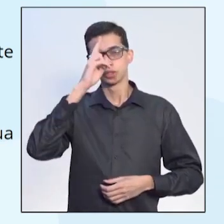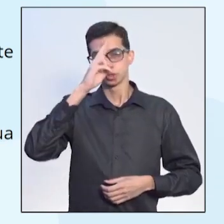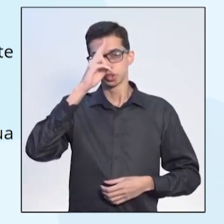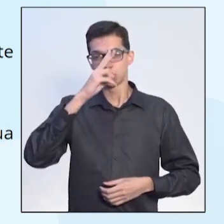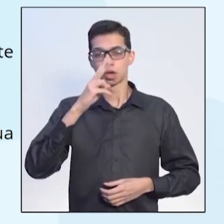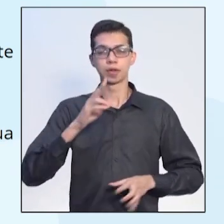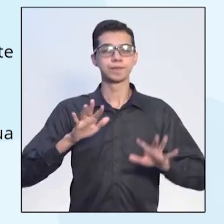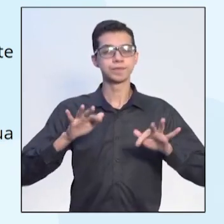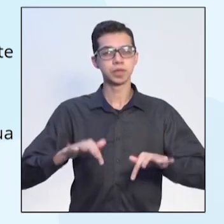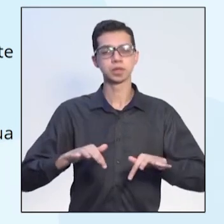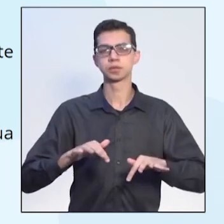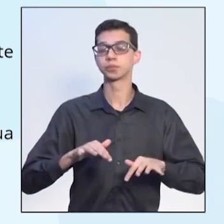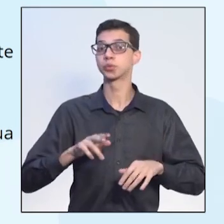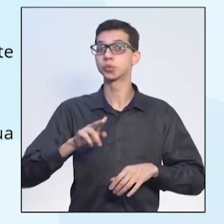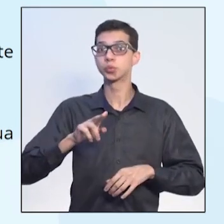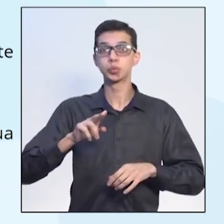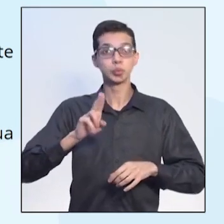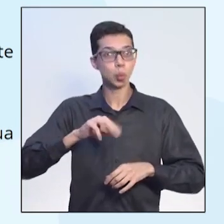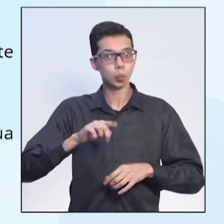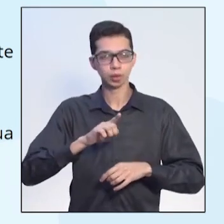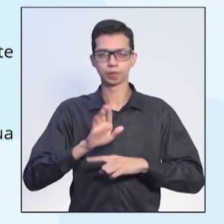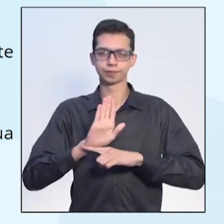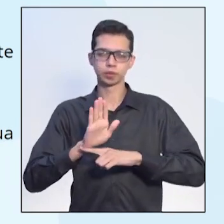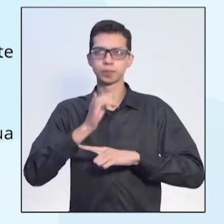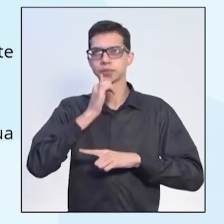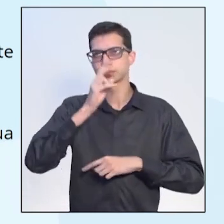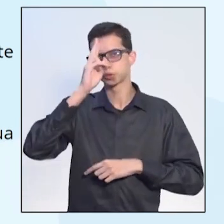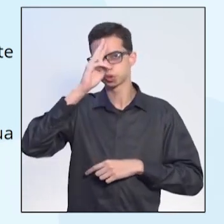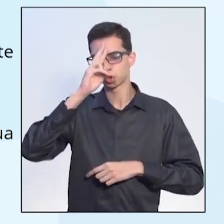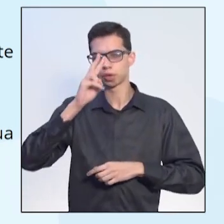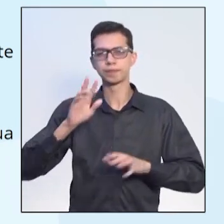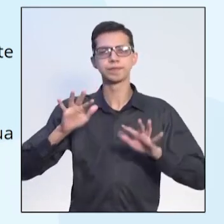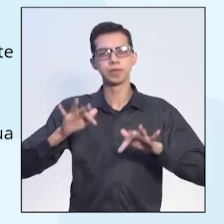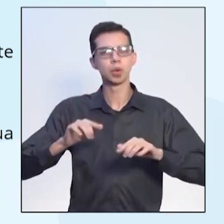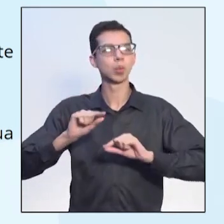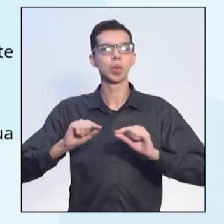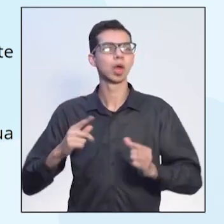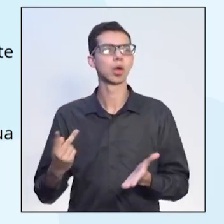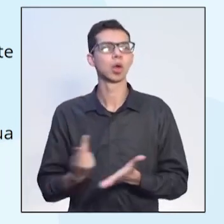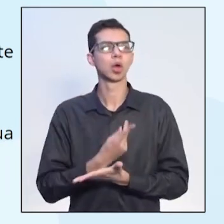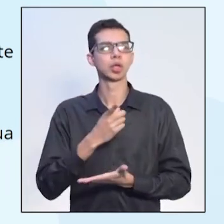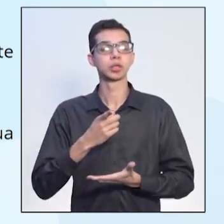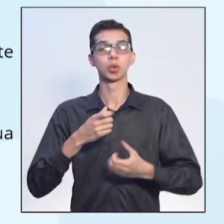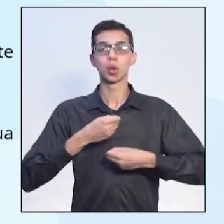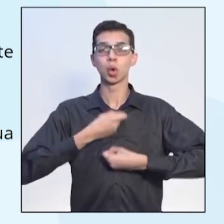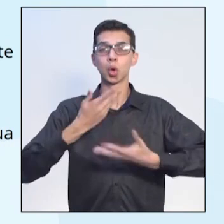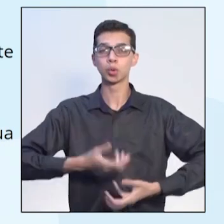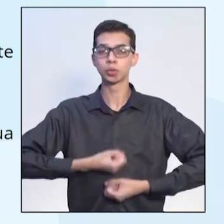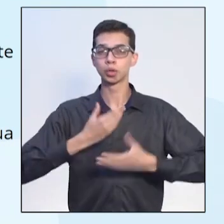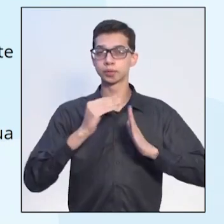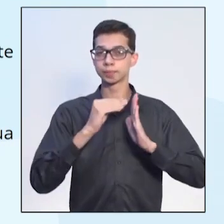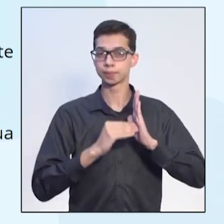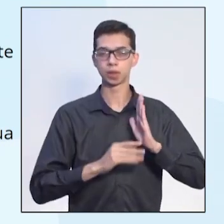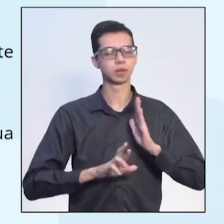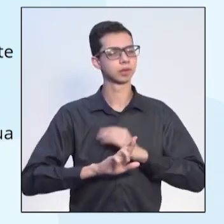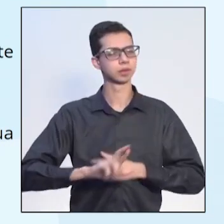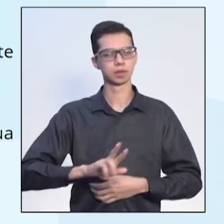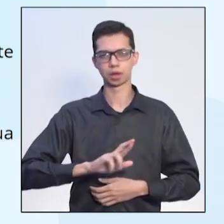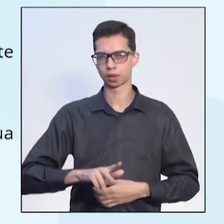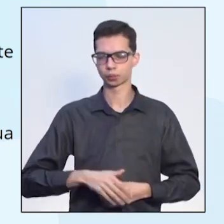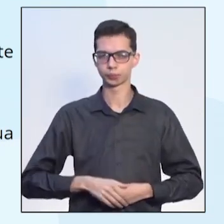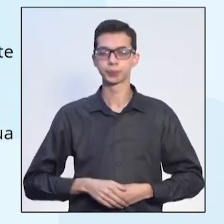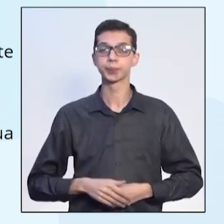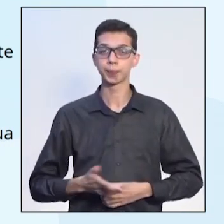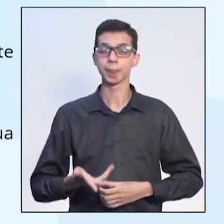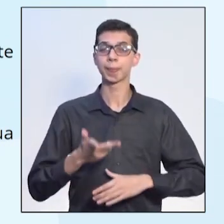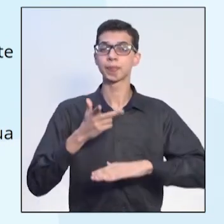spoilers. Compartilhe nas suas redes sociais ou naquelas da sua escola. Se houver a possibilidade, grave um vídeo ou um podcast